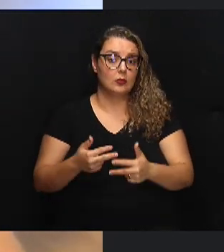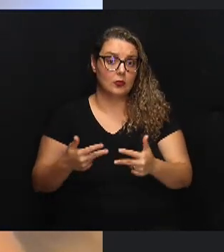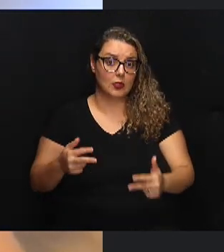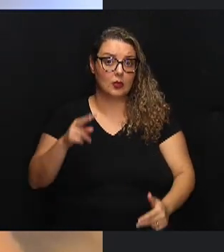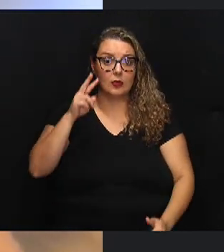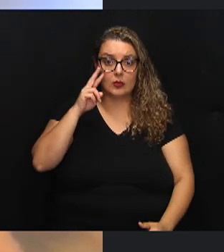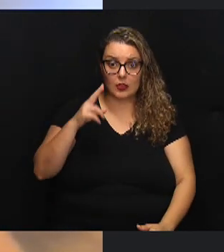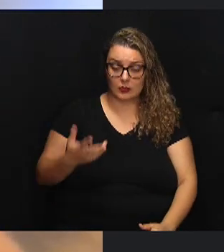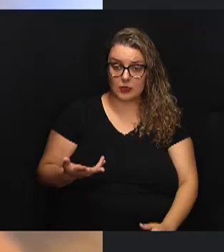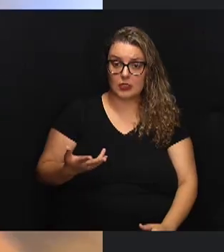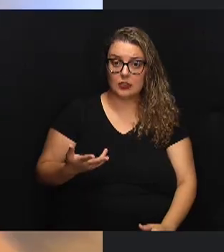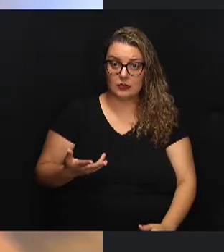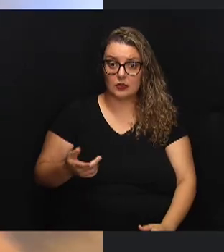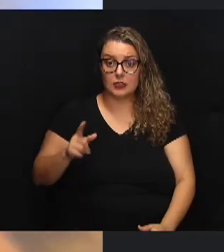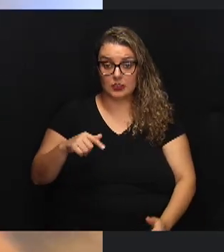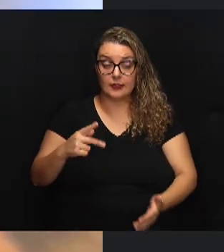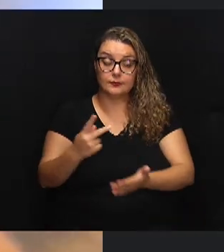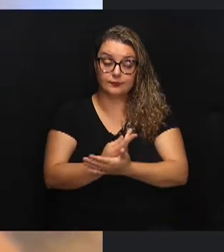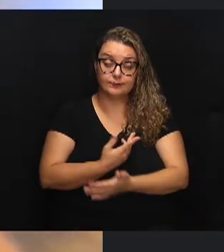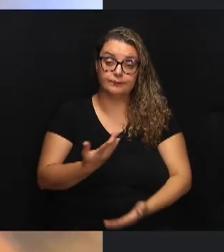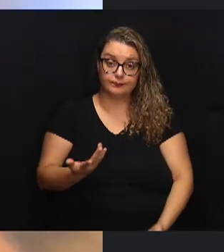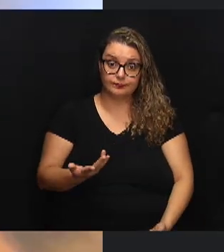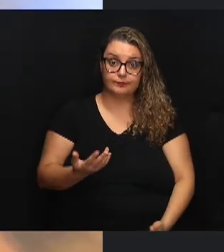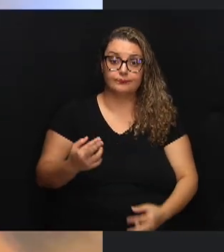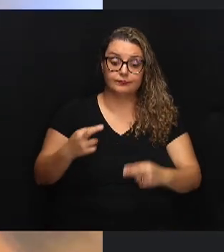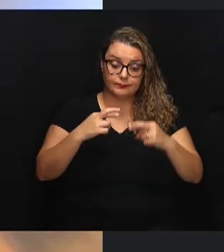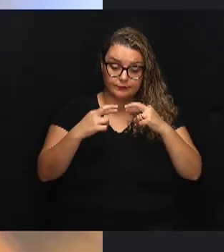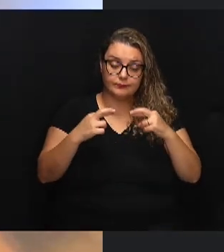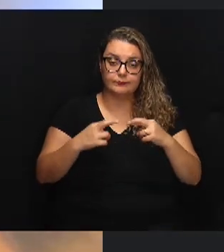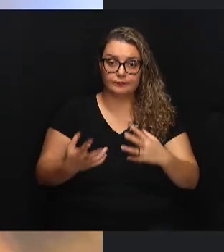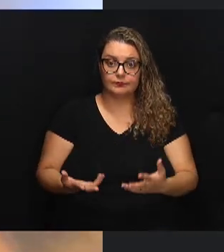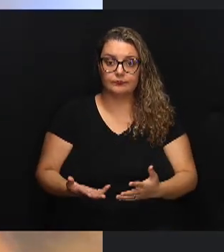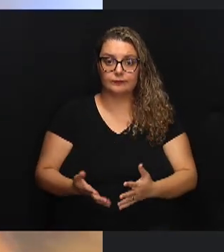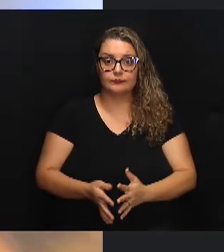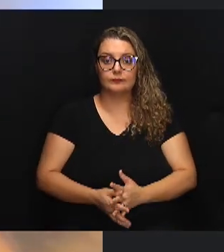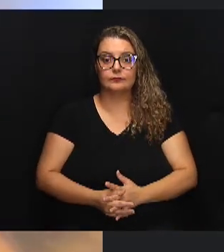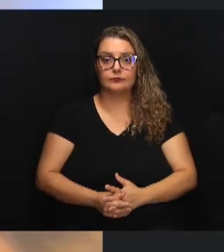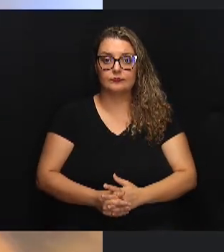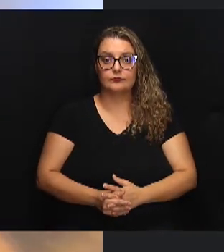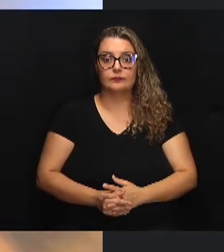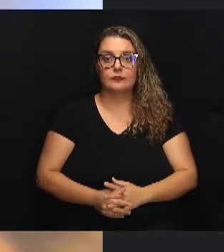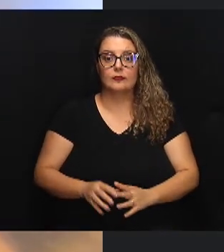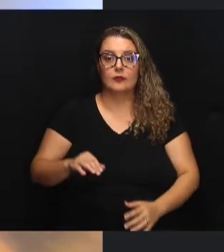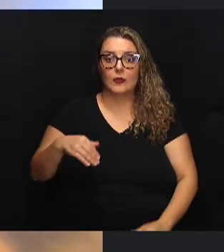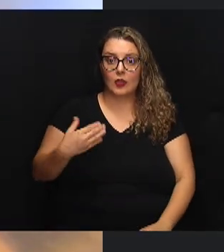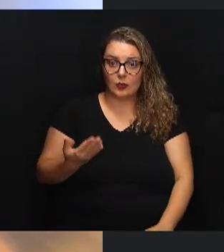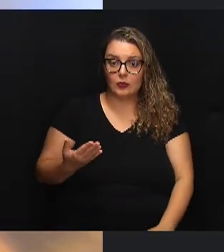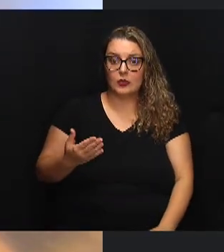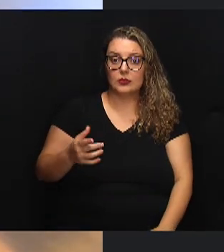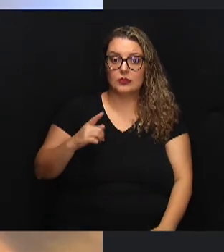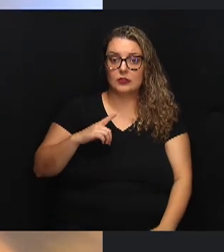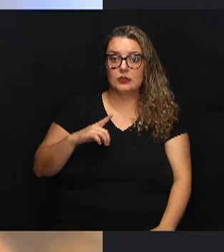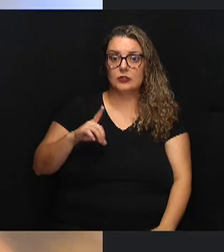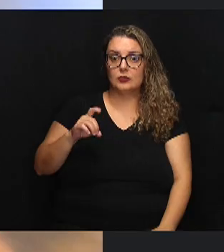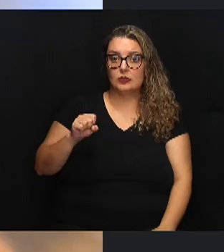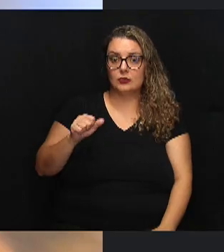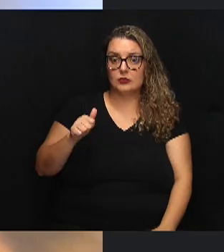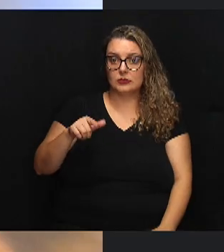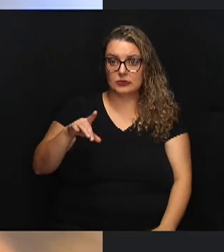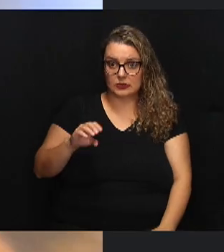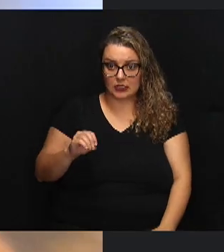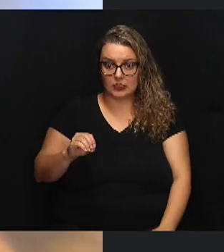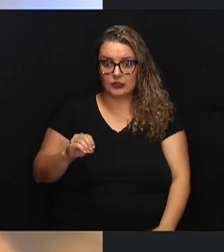e que de certa forma é um erro, né, na investigação é quando são dosados marcadores tumorais na população